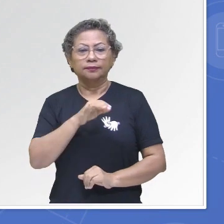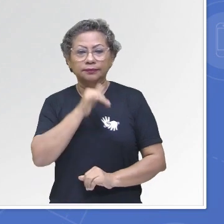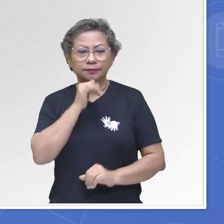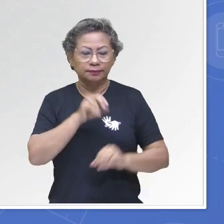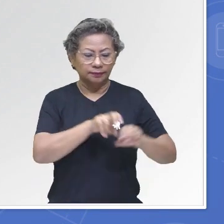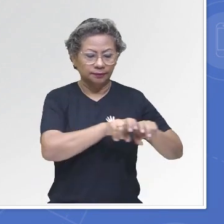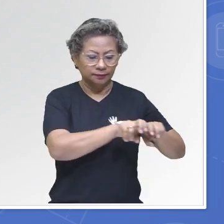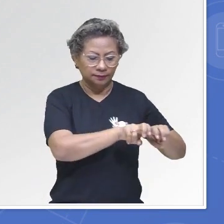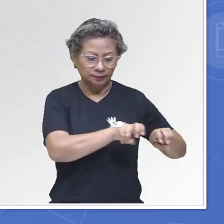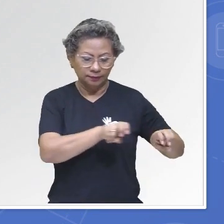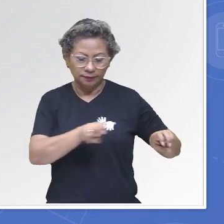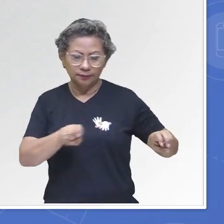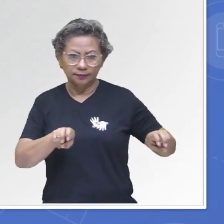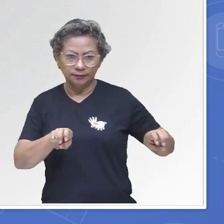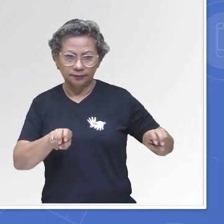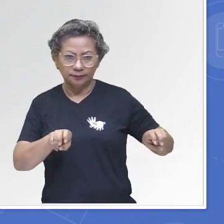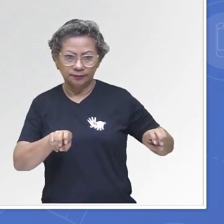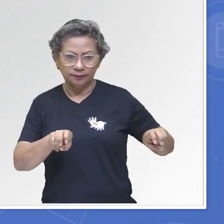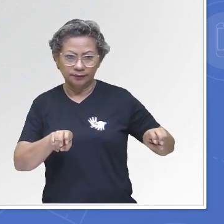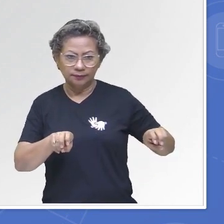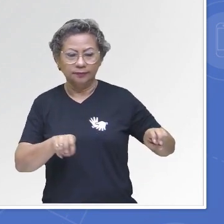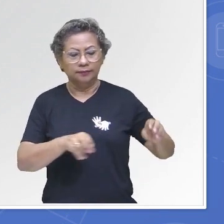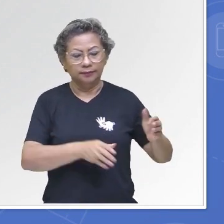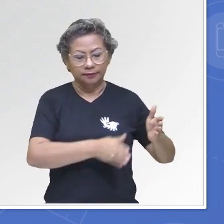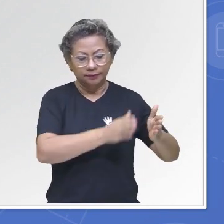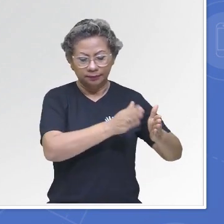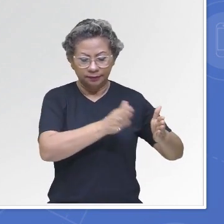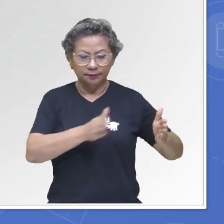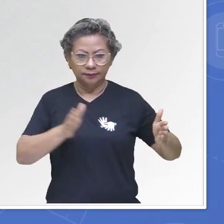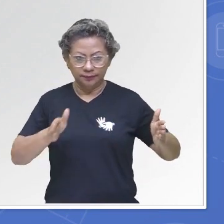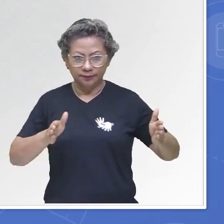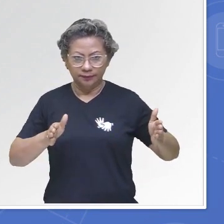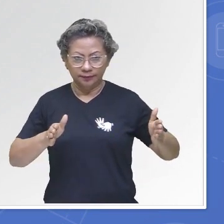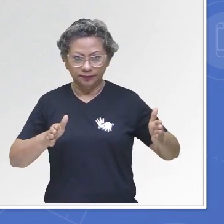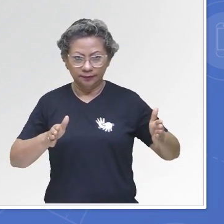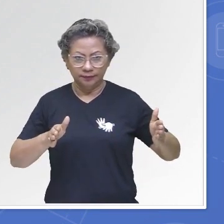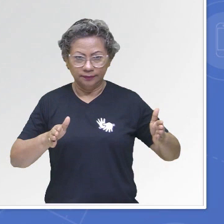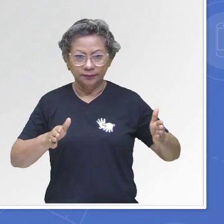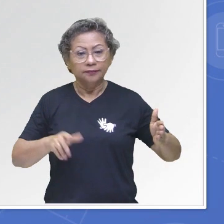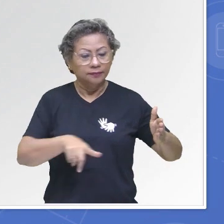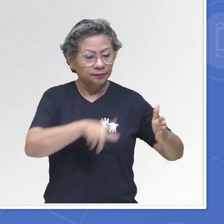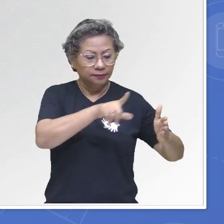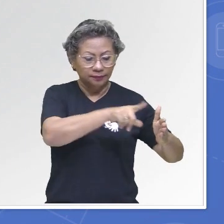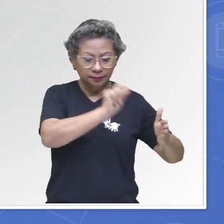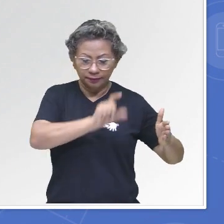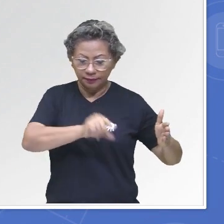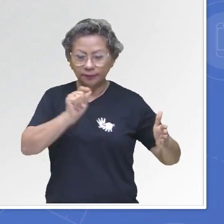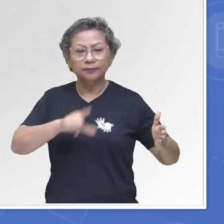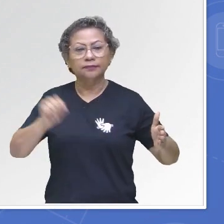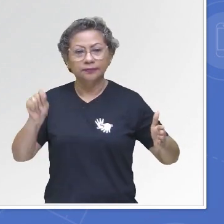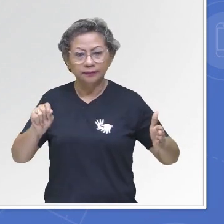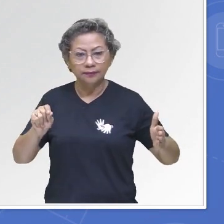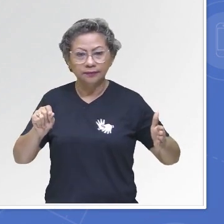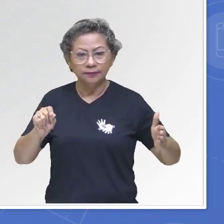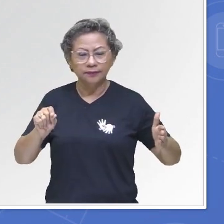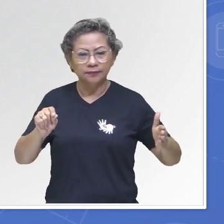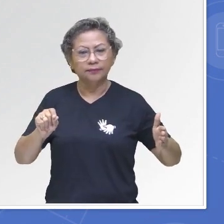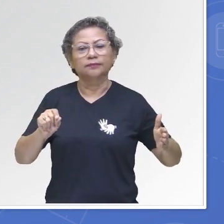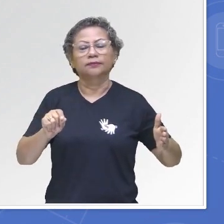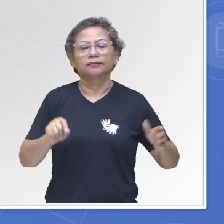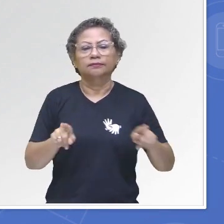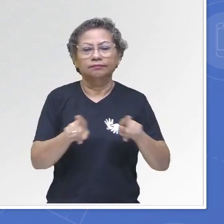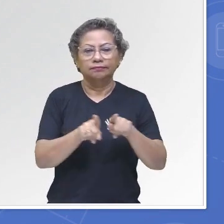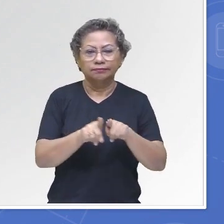população são colocados em determinada ordem, um ponto inicial é selecionado aleatoriamente e sempre o número membro é selecionado